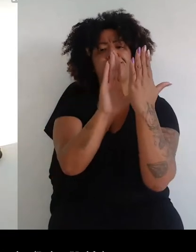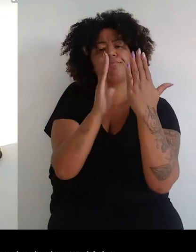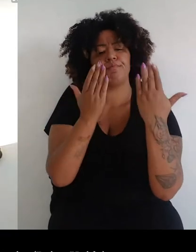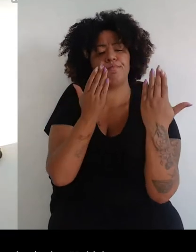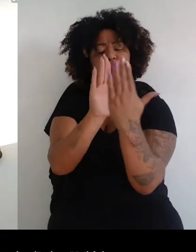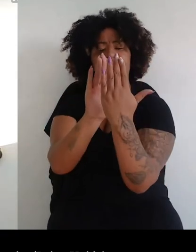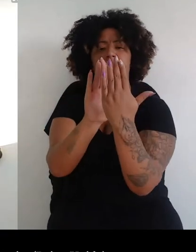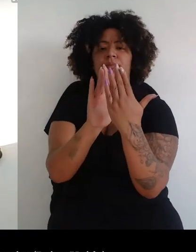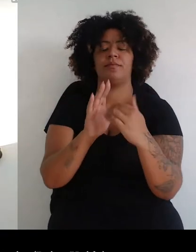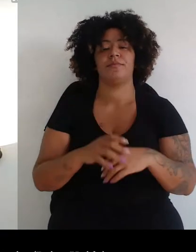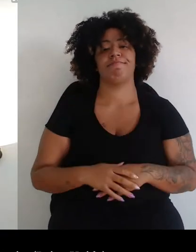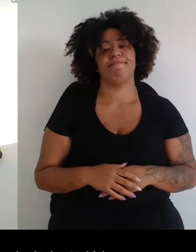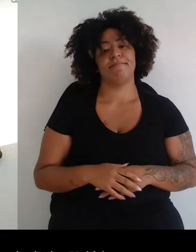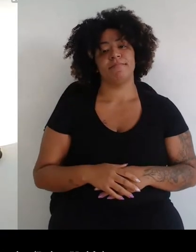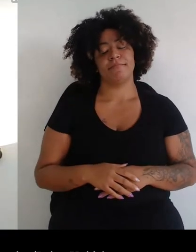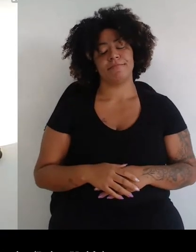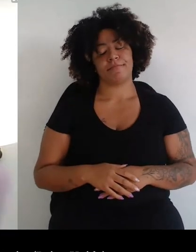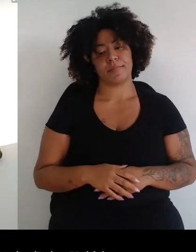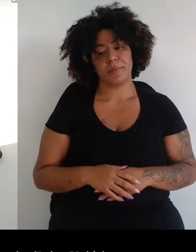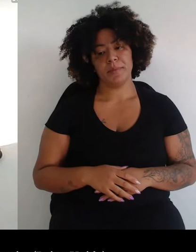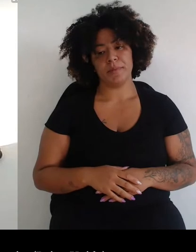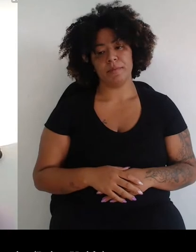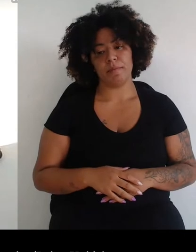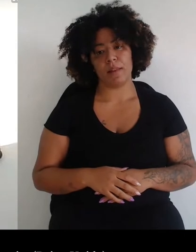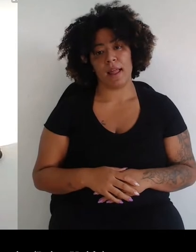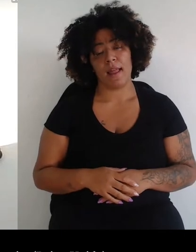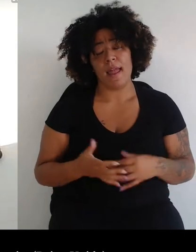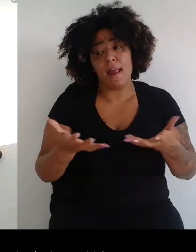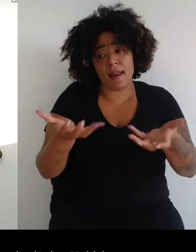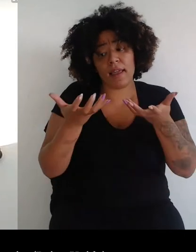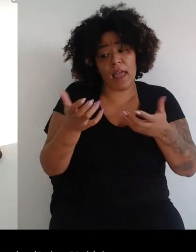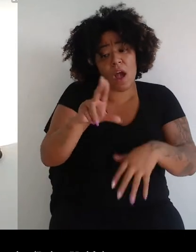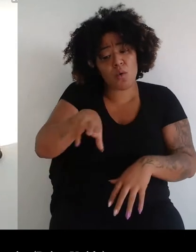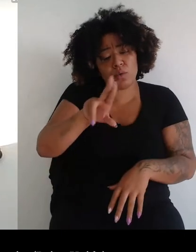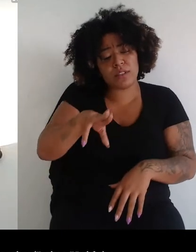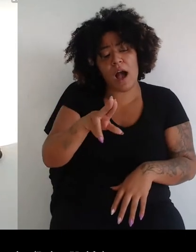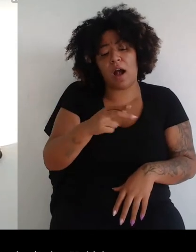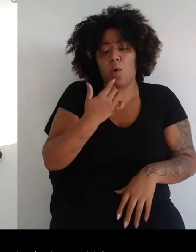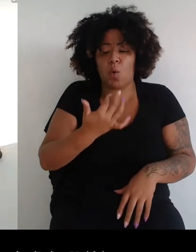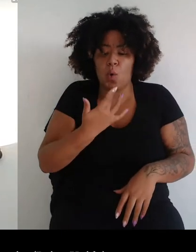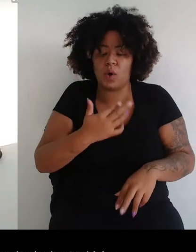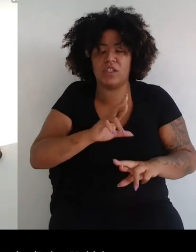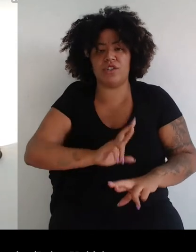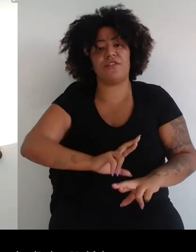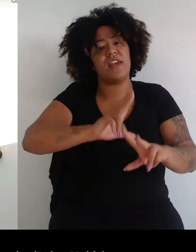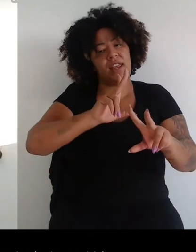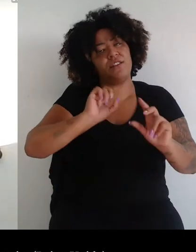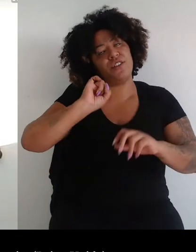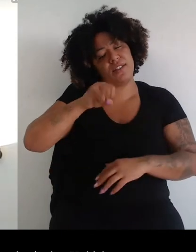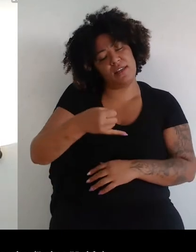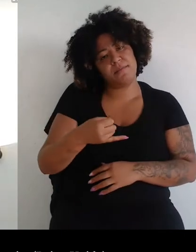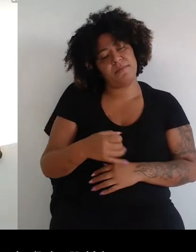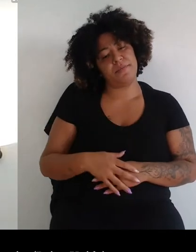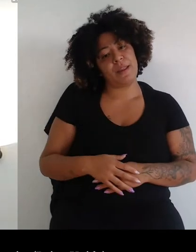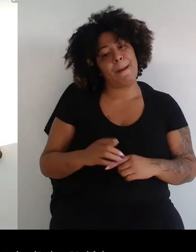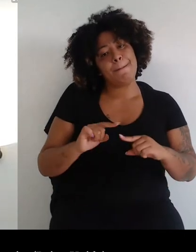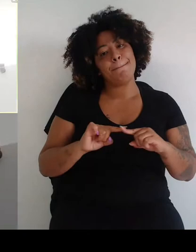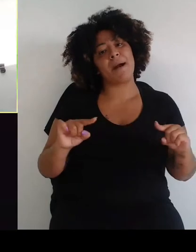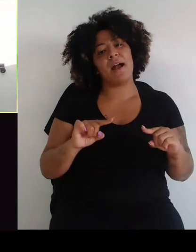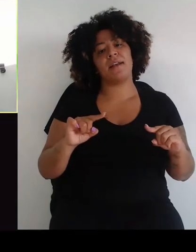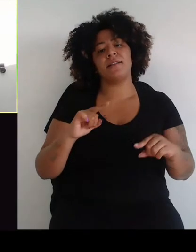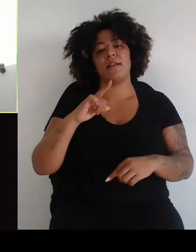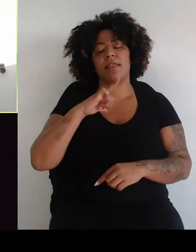ele quer usar sim uma cor afeminada vibrante mas tem um jeito